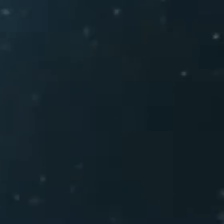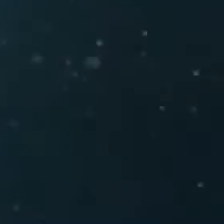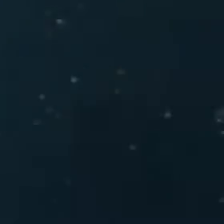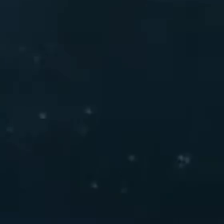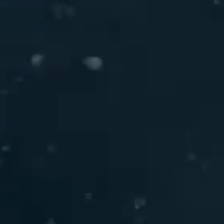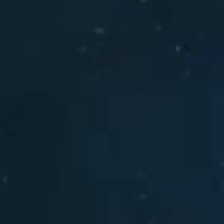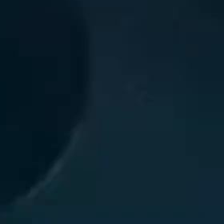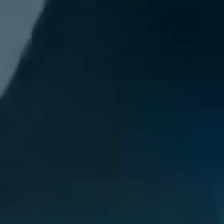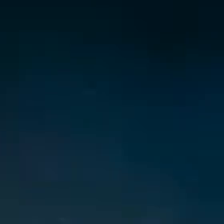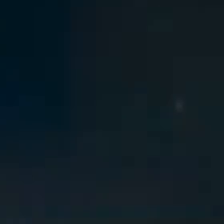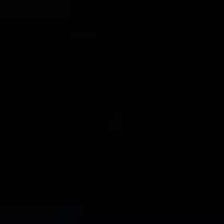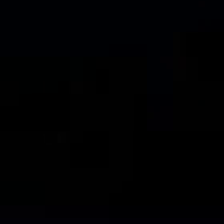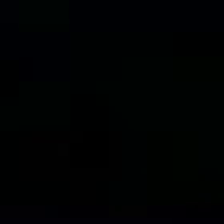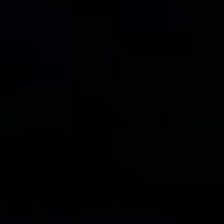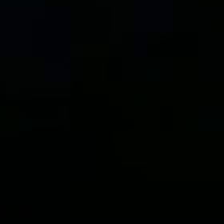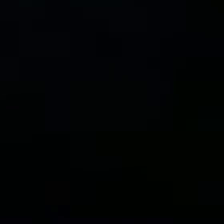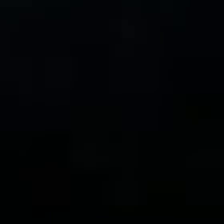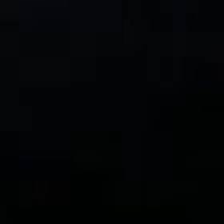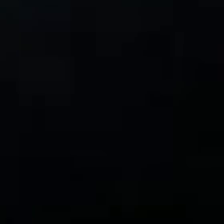a